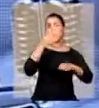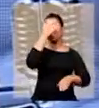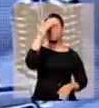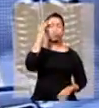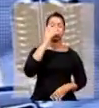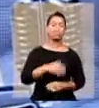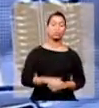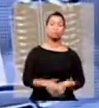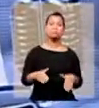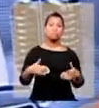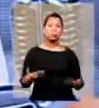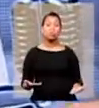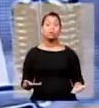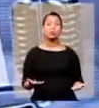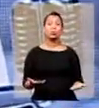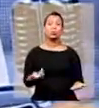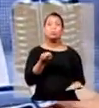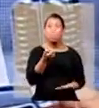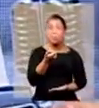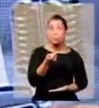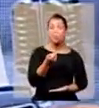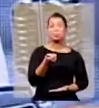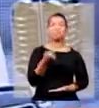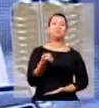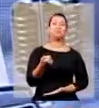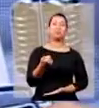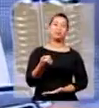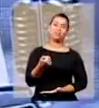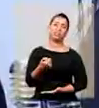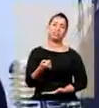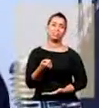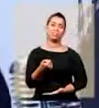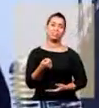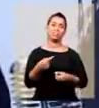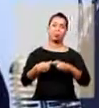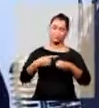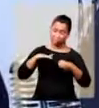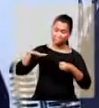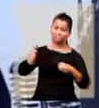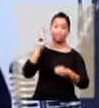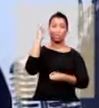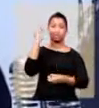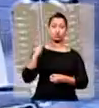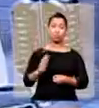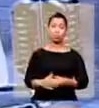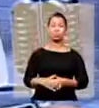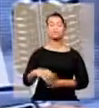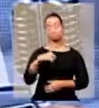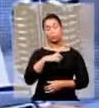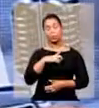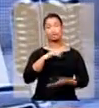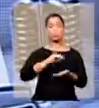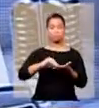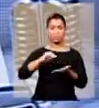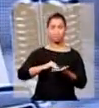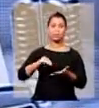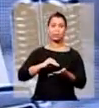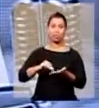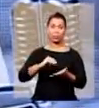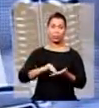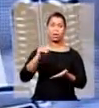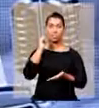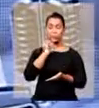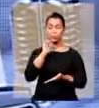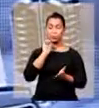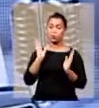pouquíssimos municípios no Brasil têm esse olhar, uma estrutura, exatamente, né? Para atender esses segmentos